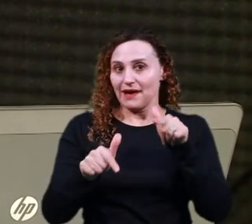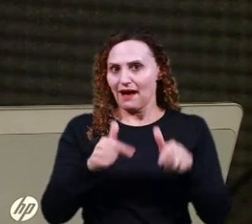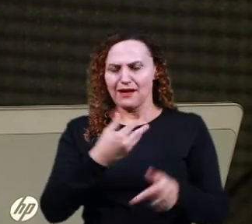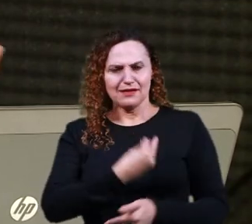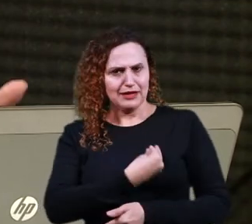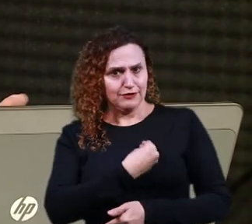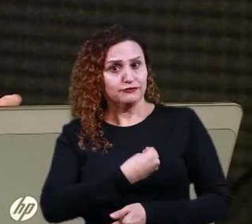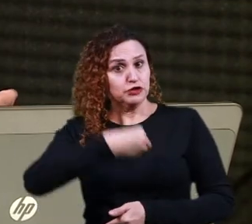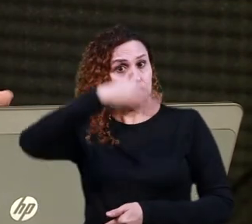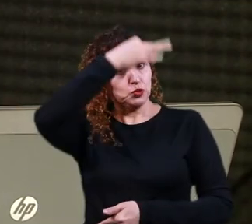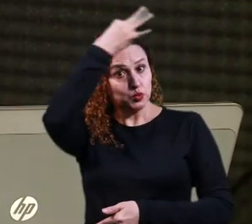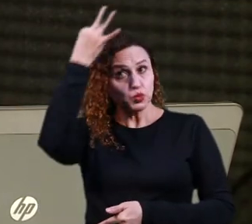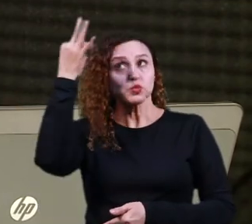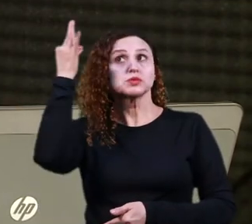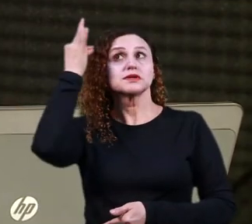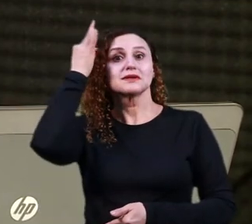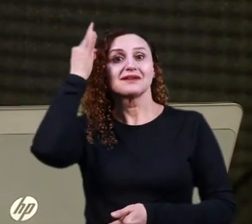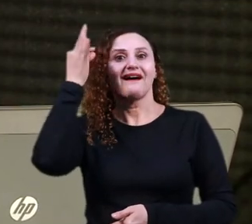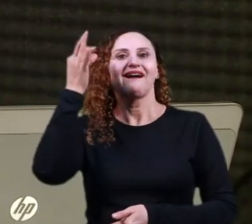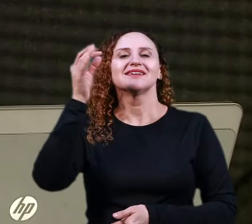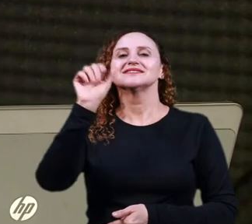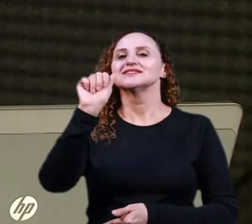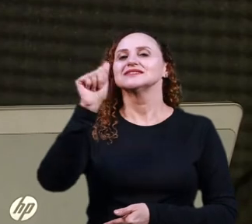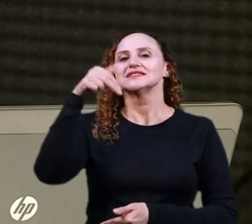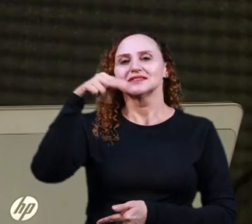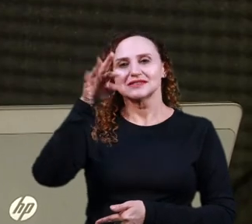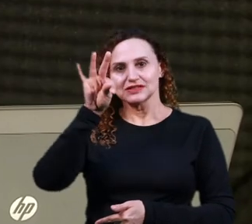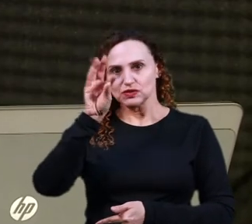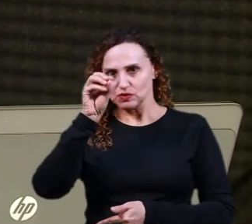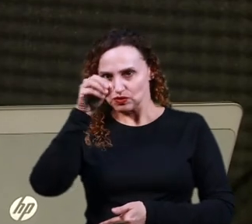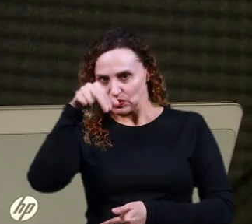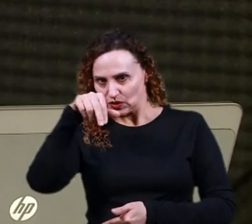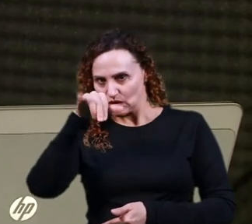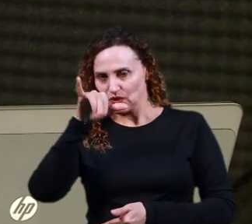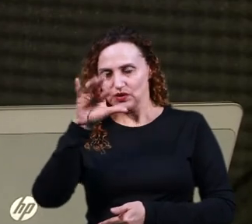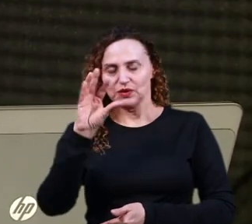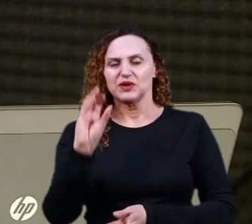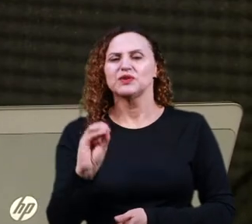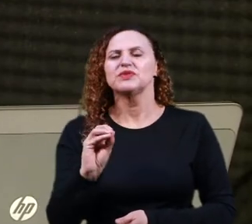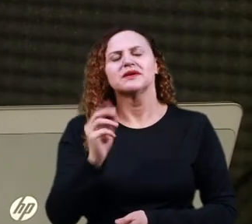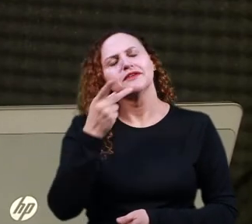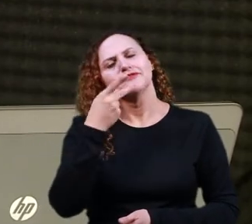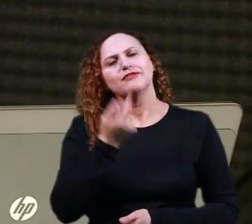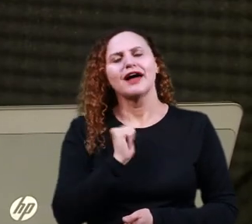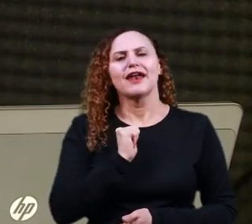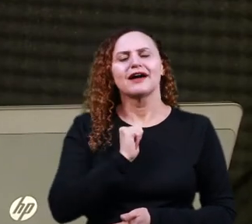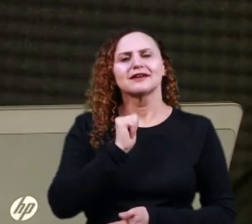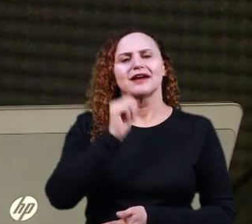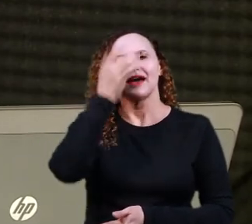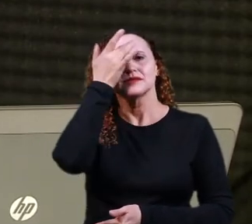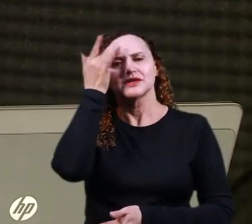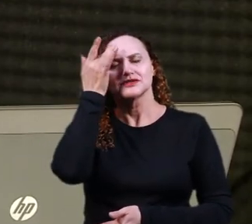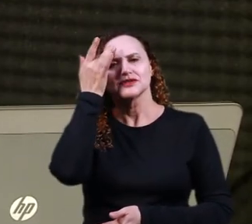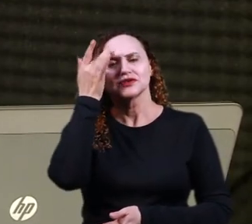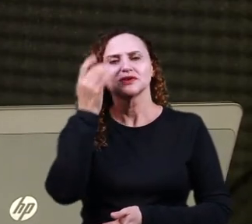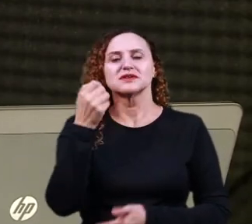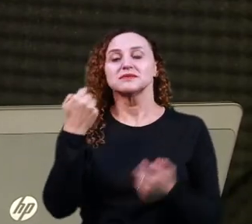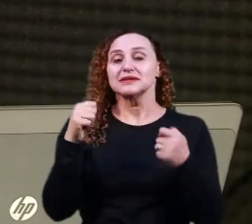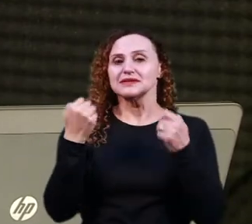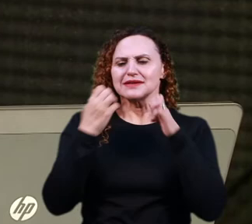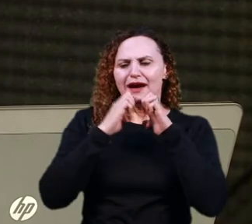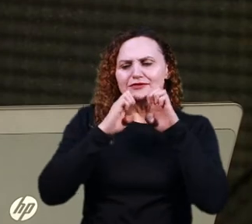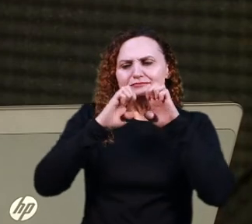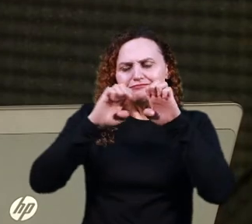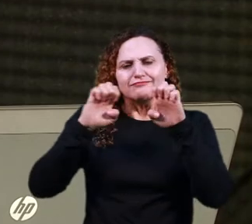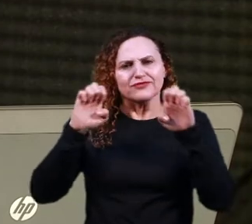santo que eu de Santo Antônio ele vai dizer que as pessoas deveriam ao invés de pregar eu sobre a